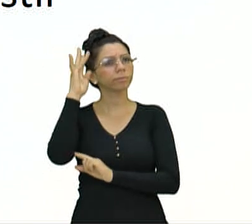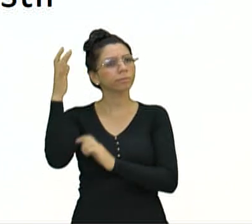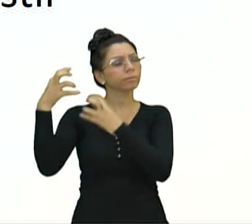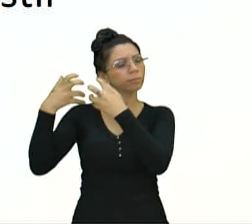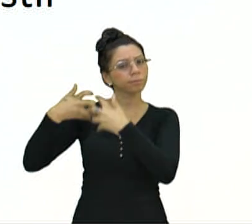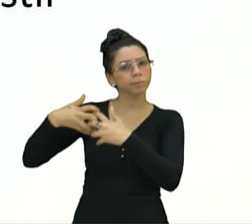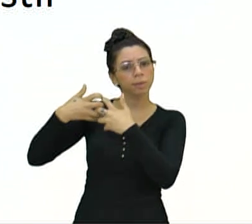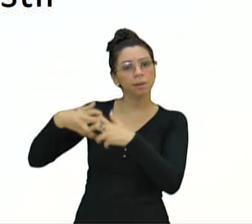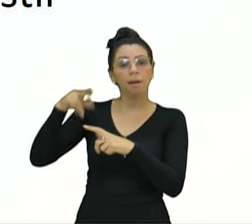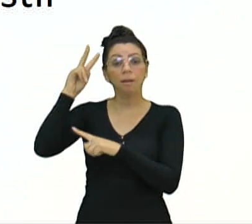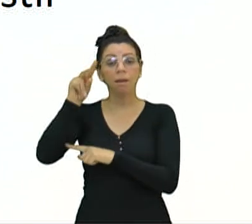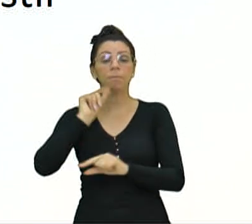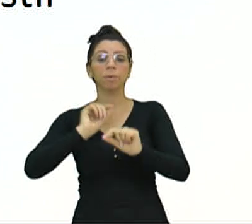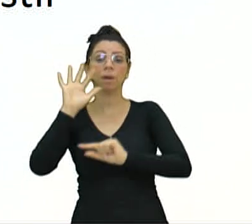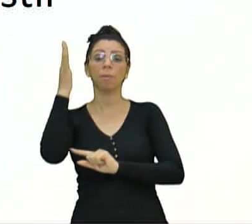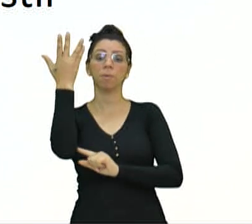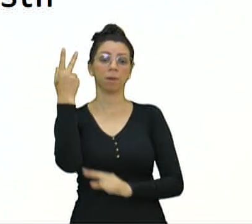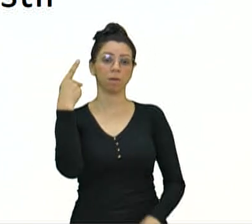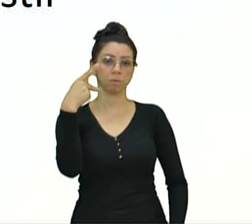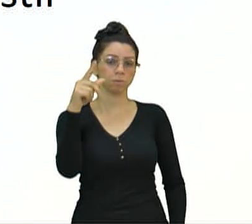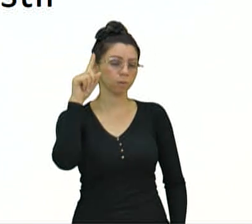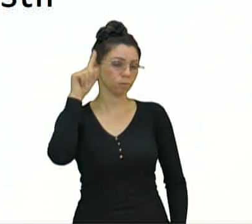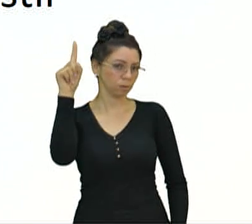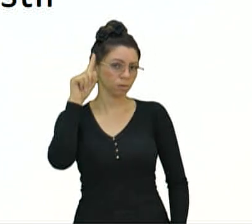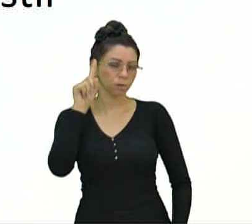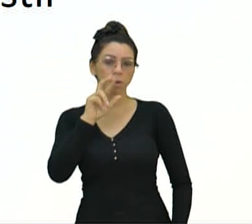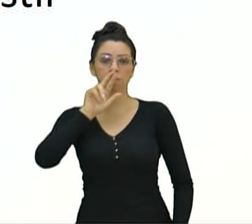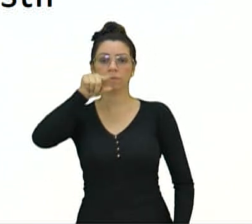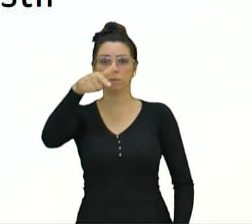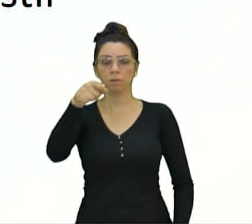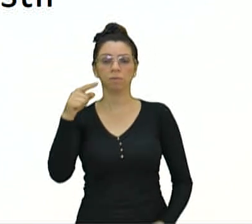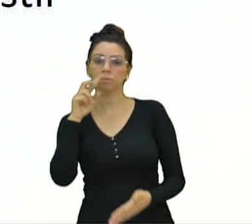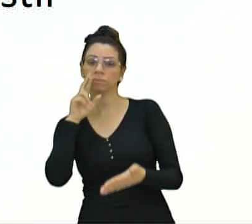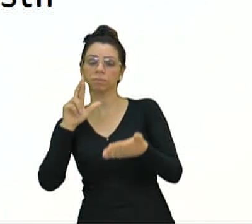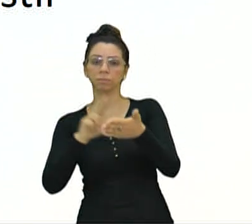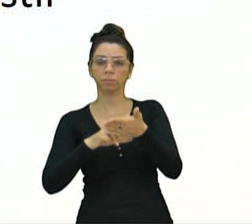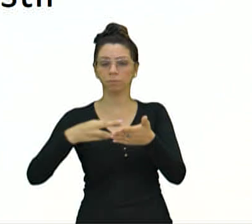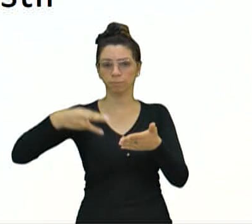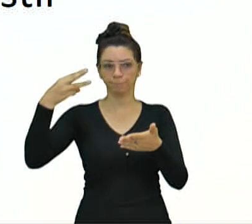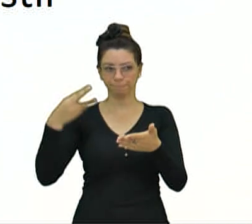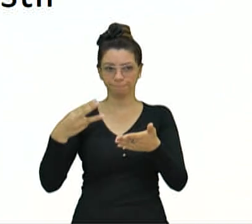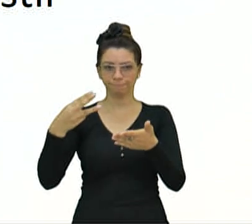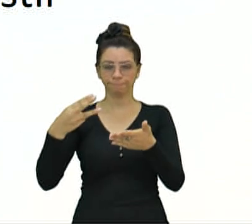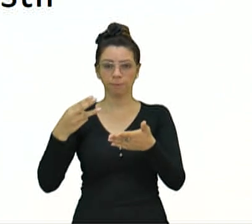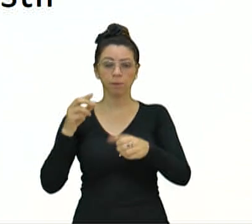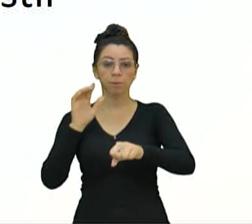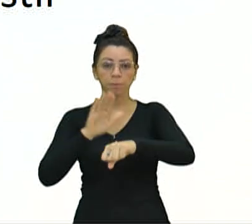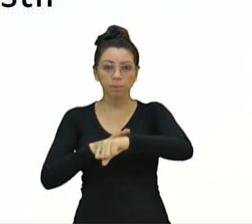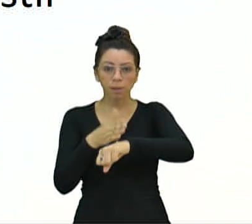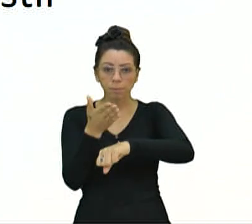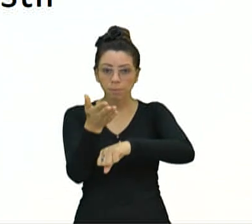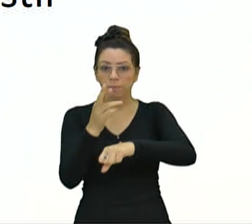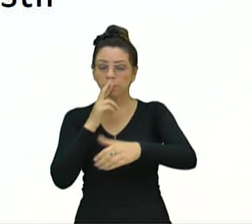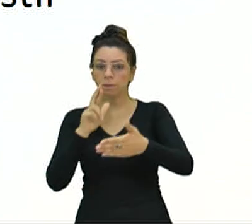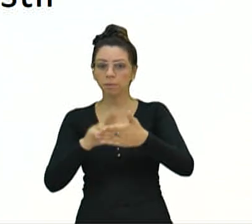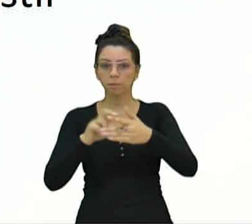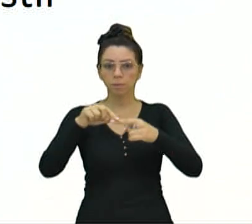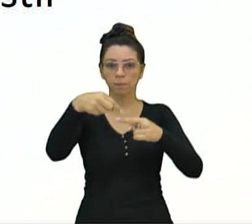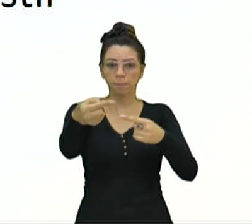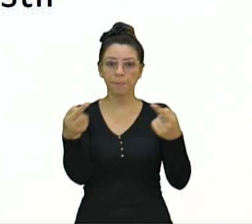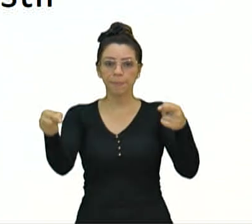seu cotidiano e você conseguirá responder essa terceira alternativa também. Um tempo para que vocês respondam e